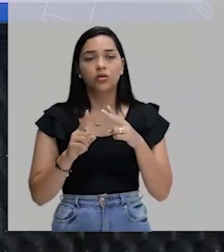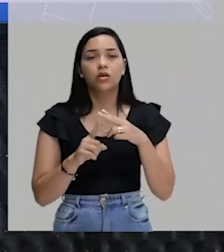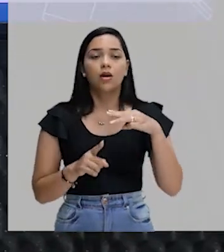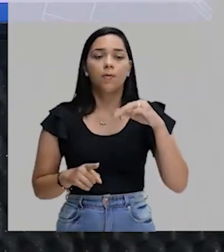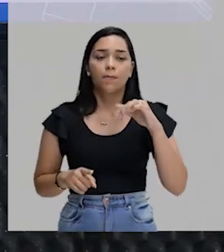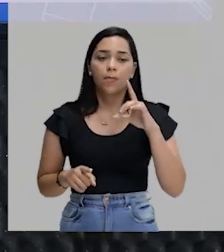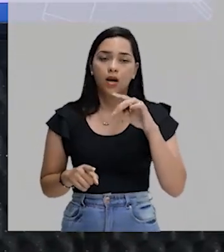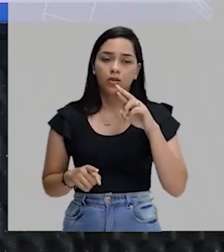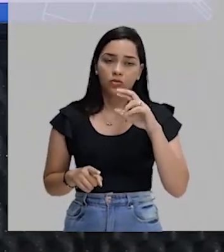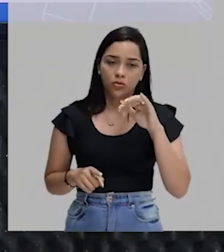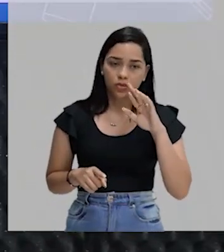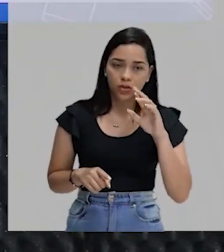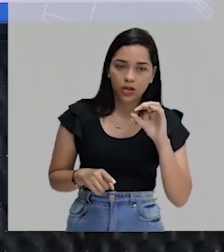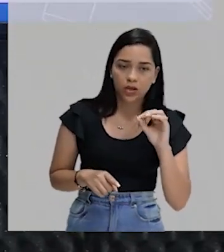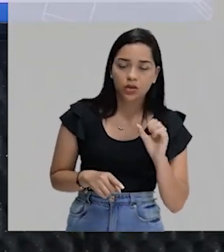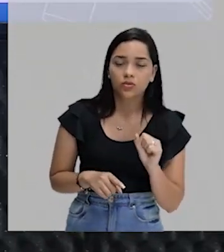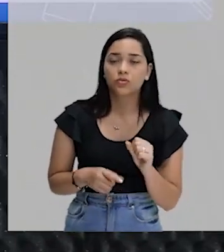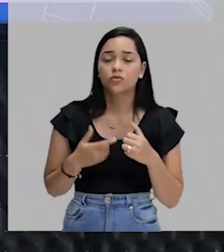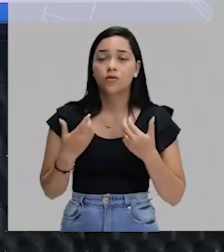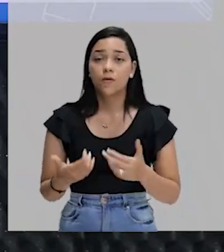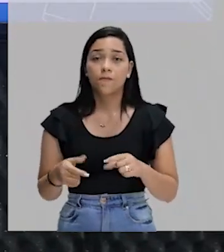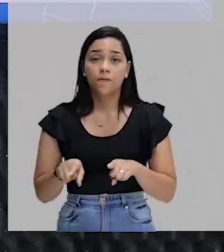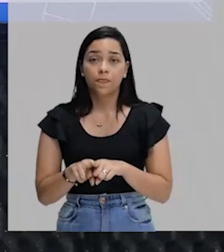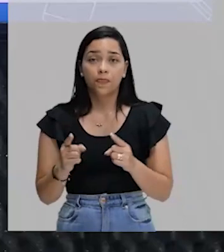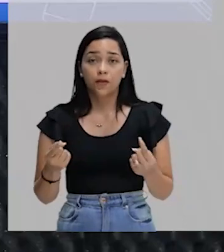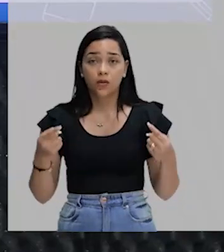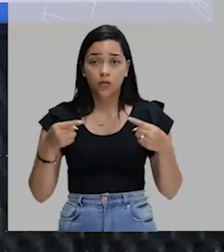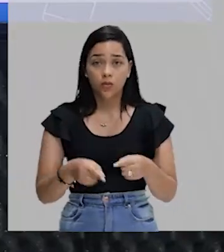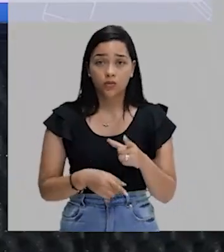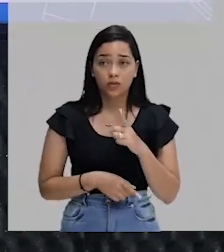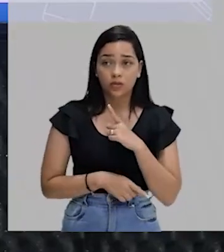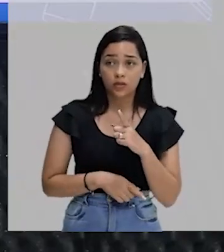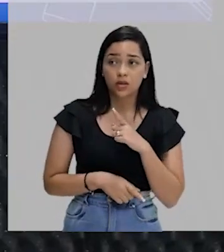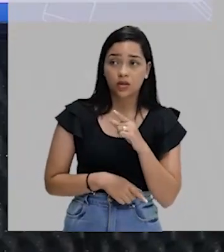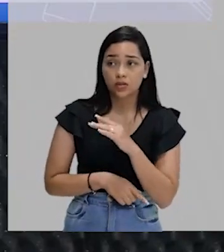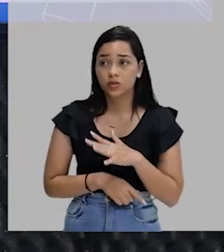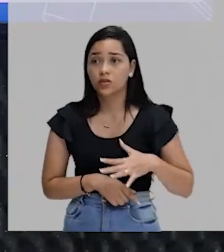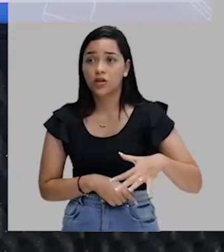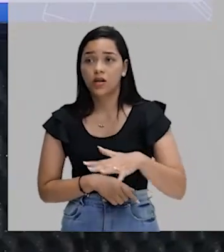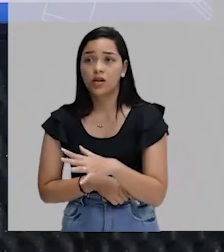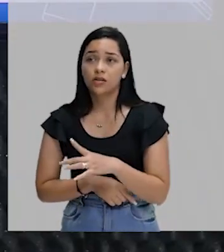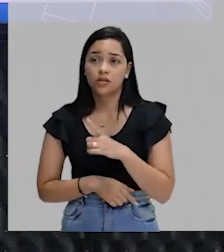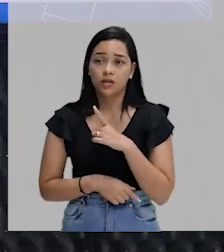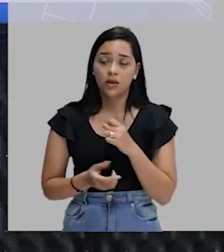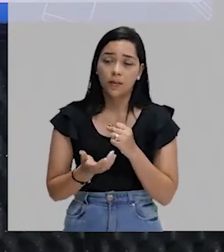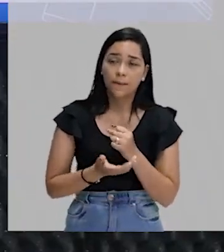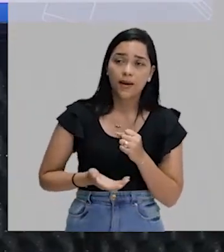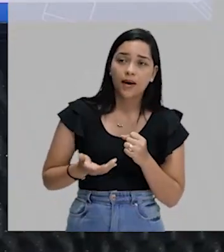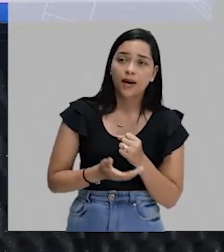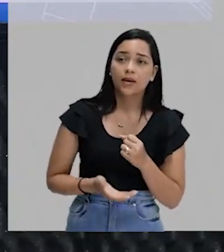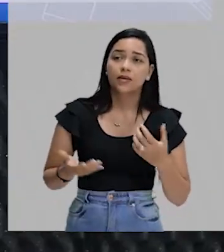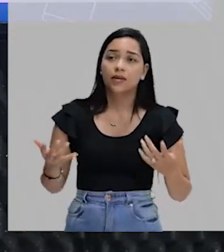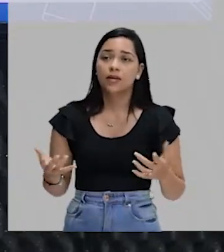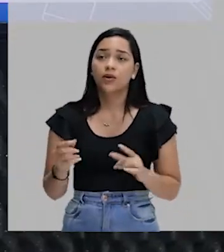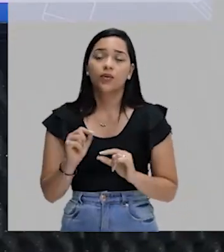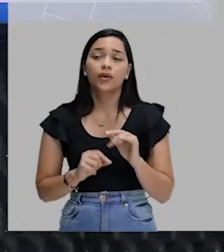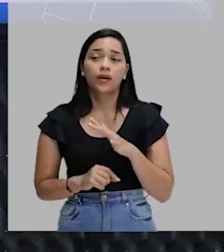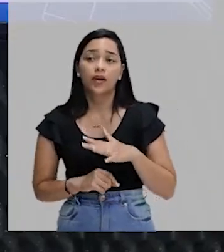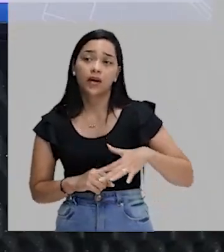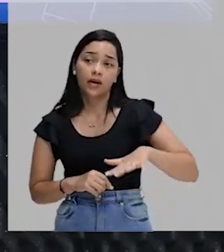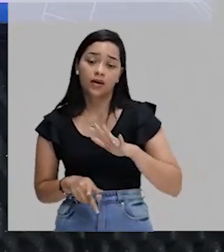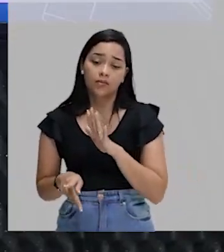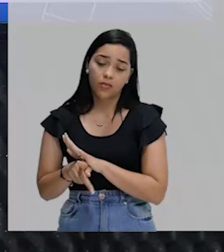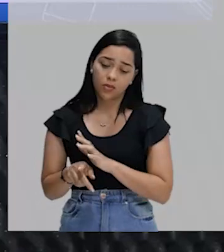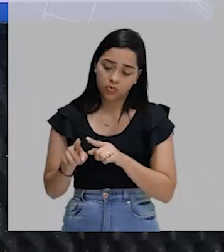madeireiros, do agronegócio, contra a ocupação de áreas, basicamente, que são áreas, inclusive,